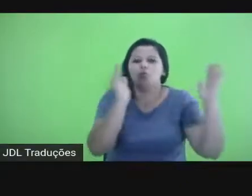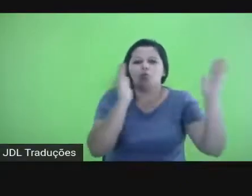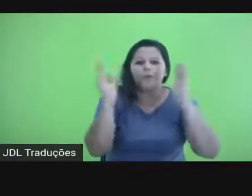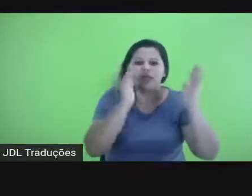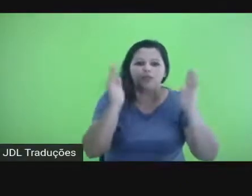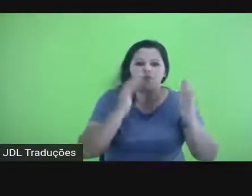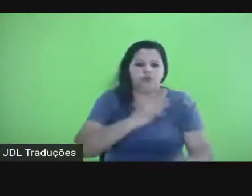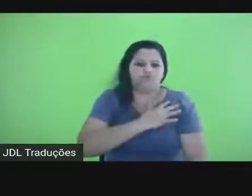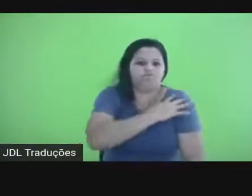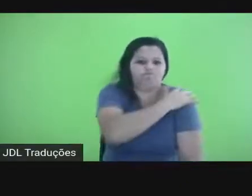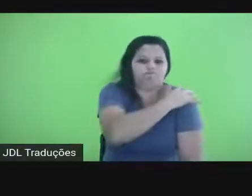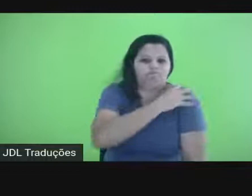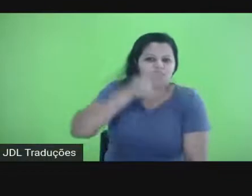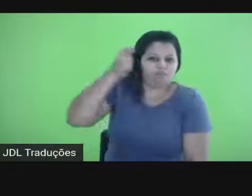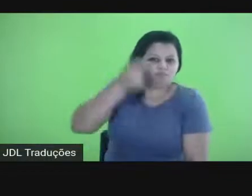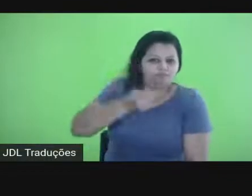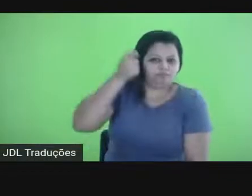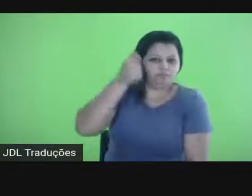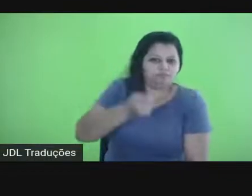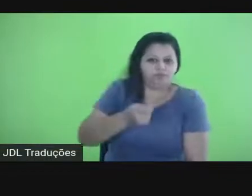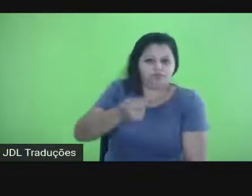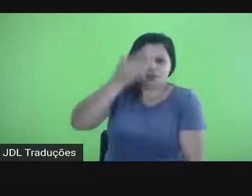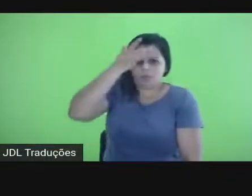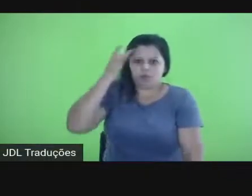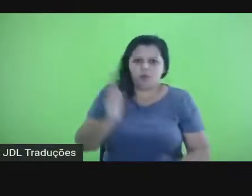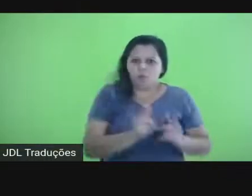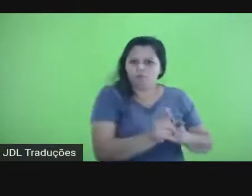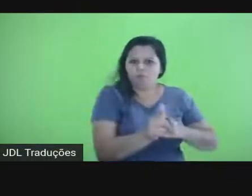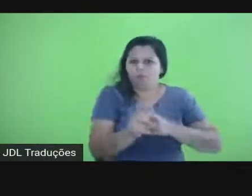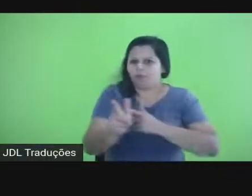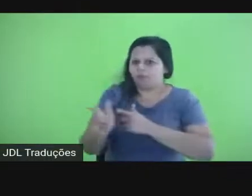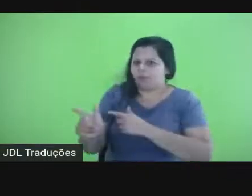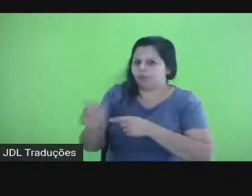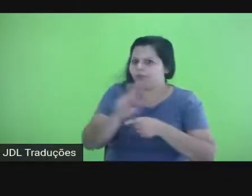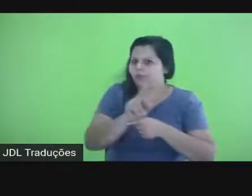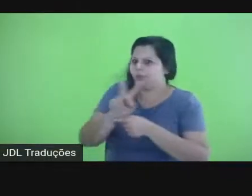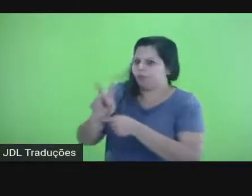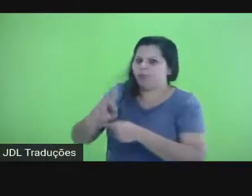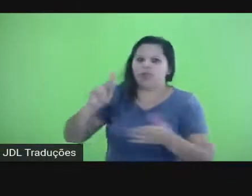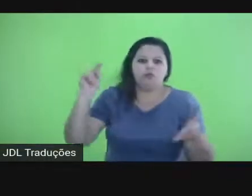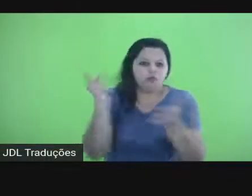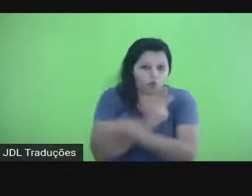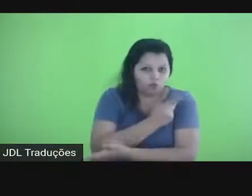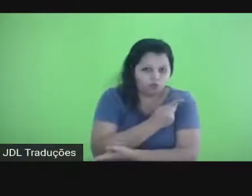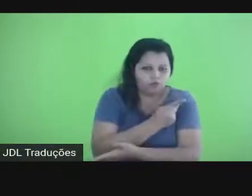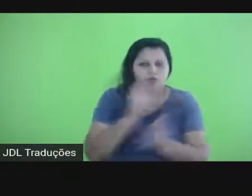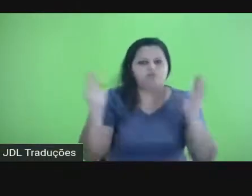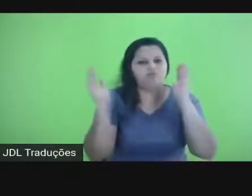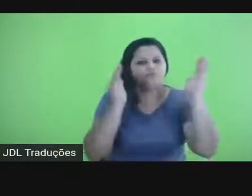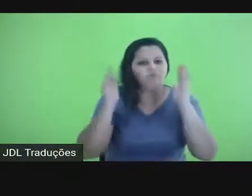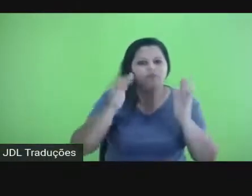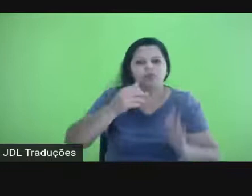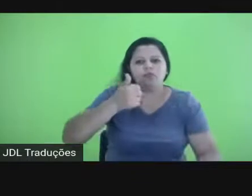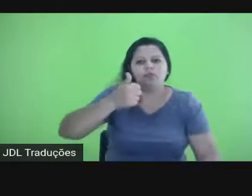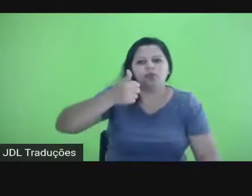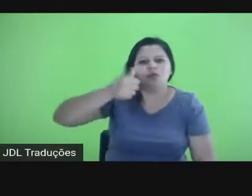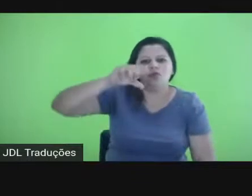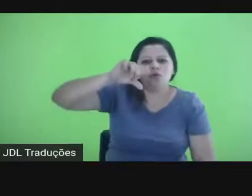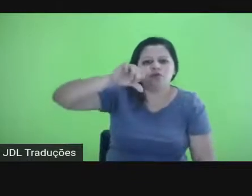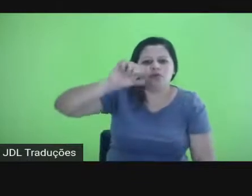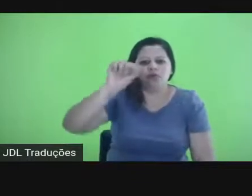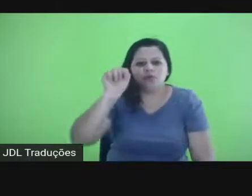luta urbana, de luta armada, todas essas coisas que aconteceram ali no contexto de 1968. Né? E